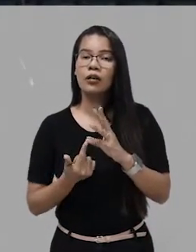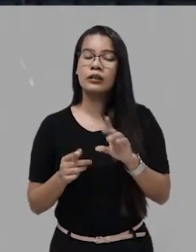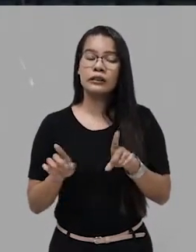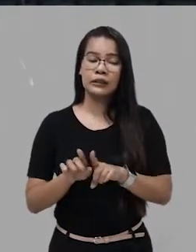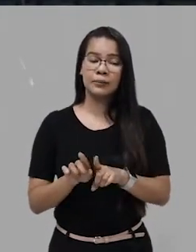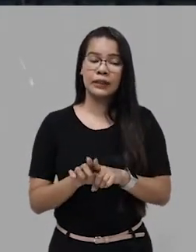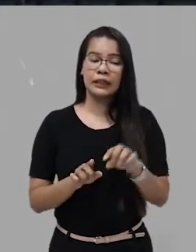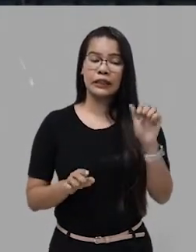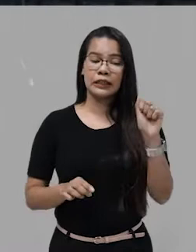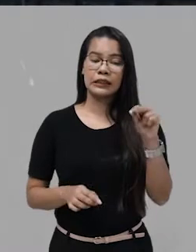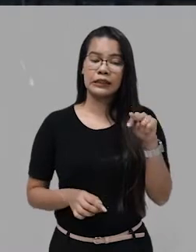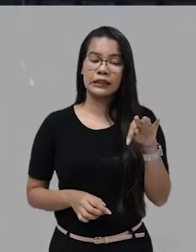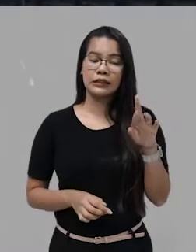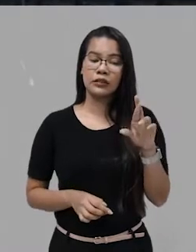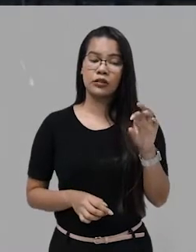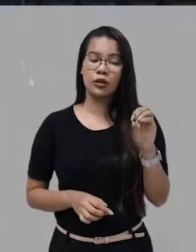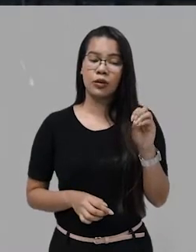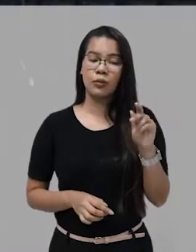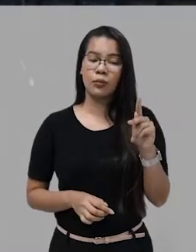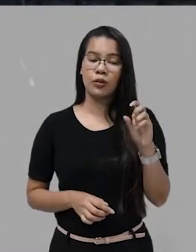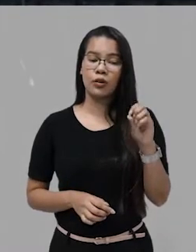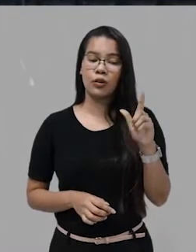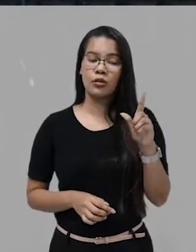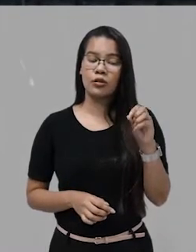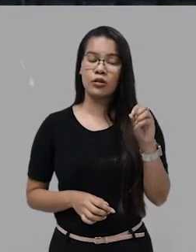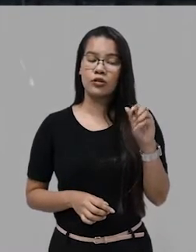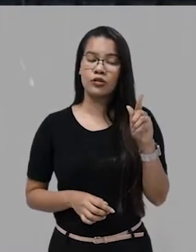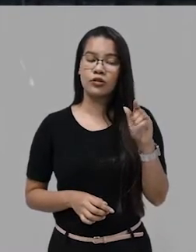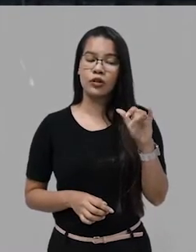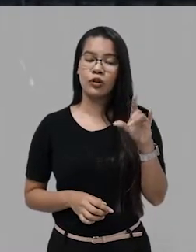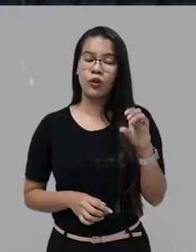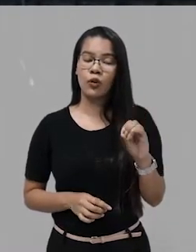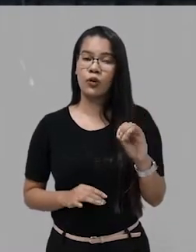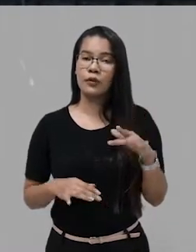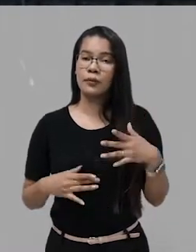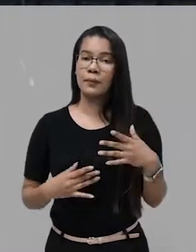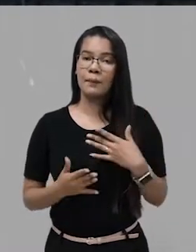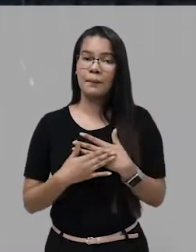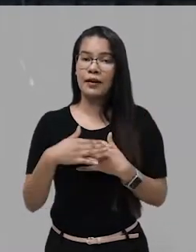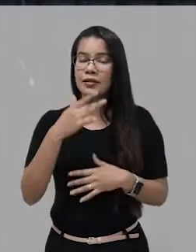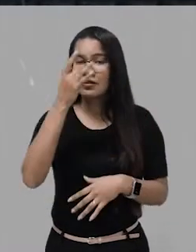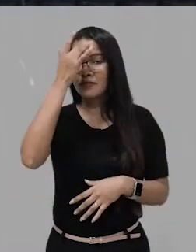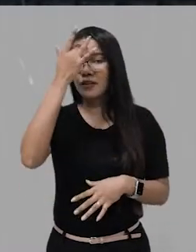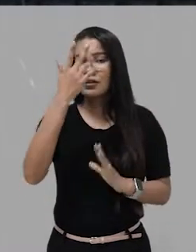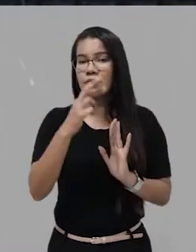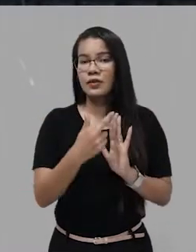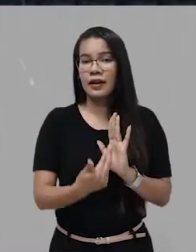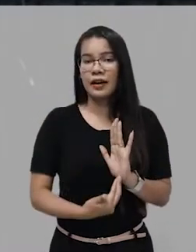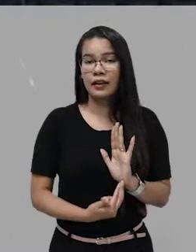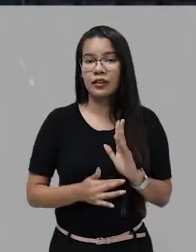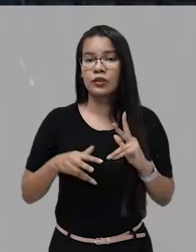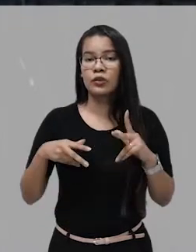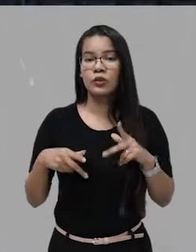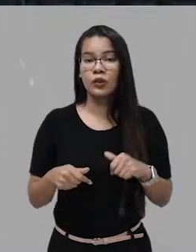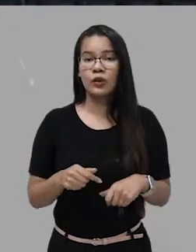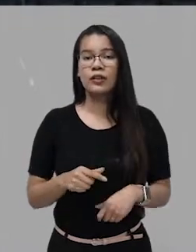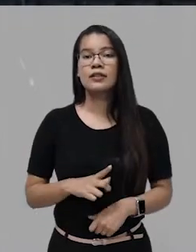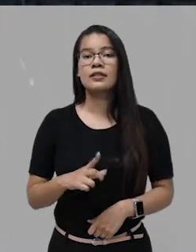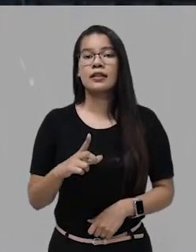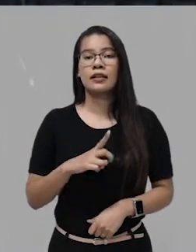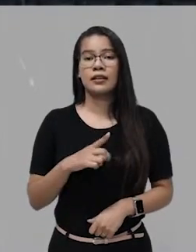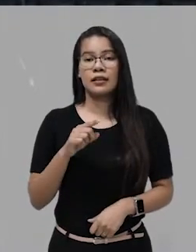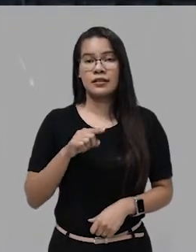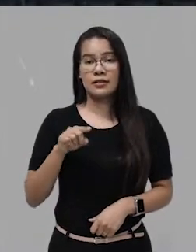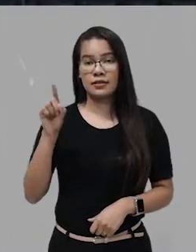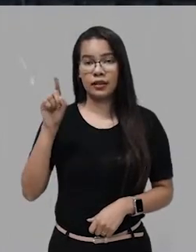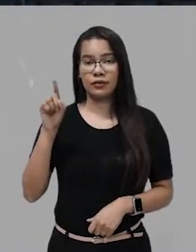mais fácil que tem, né, turma? Todas as proparoxítonas são acentuadas, todas. Então, é a regra mais fácil de acentuação que nós temos é